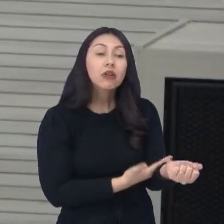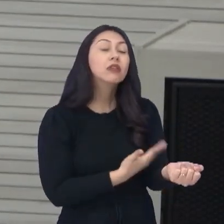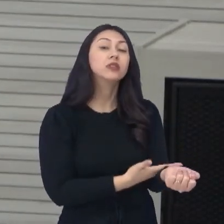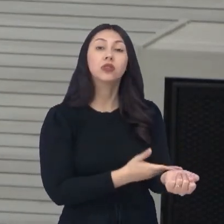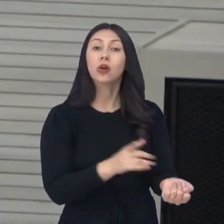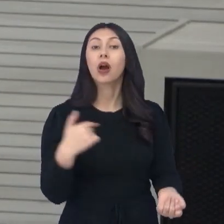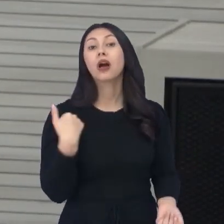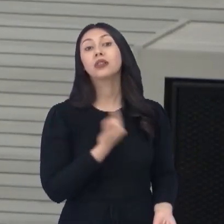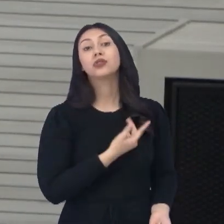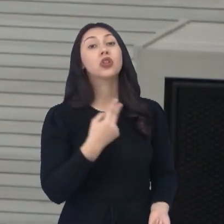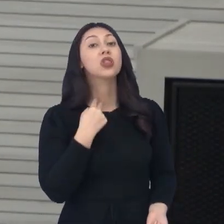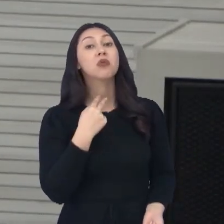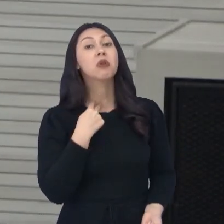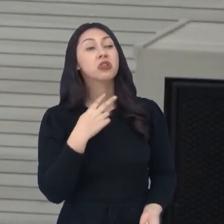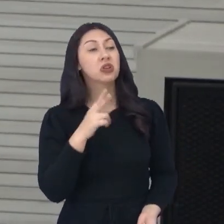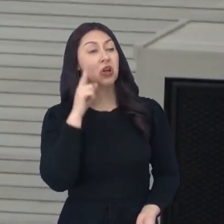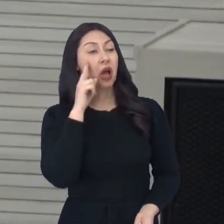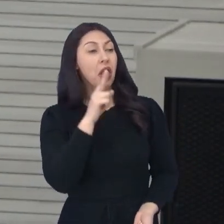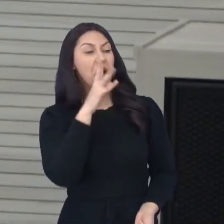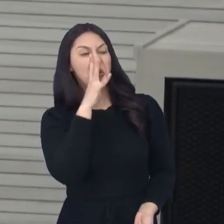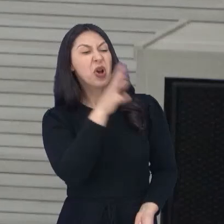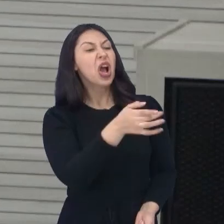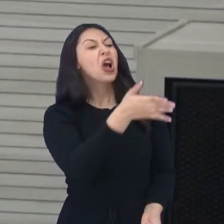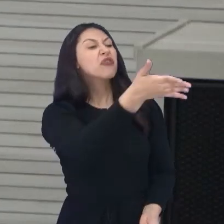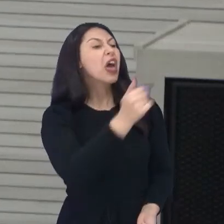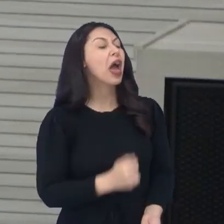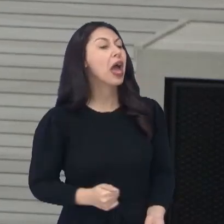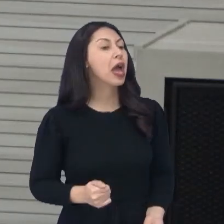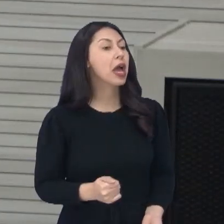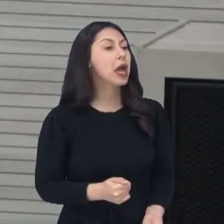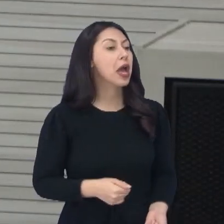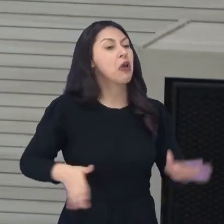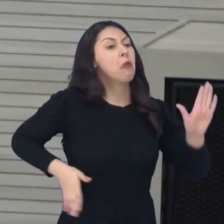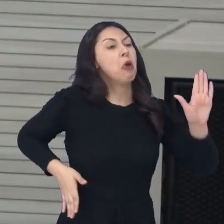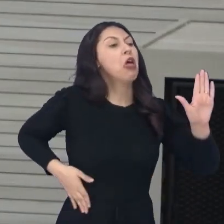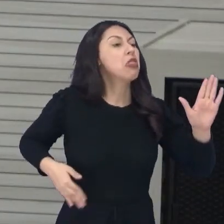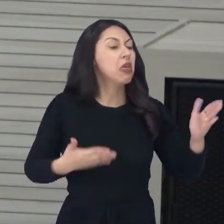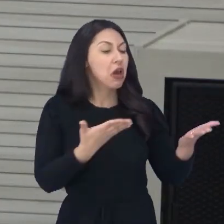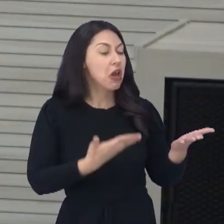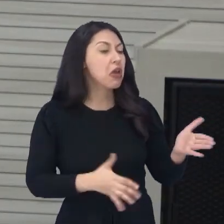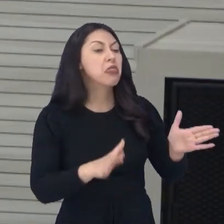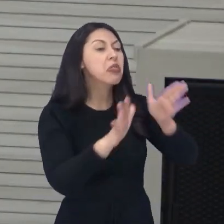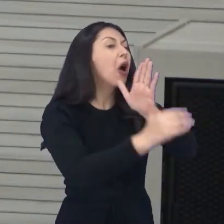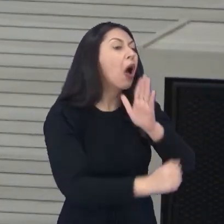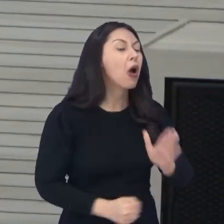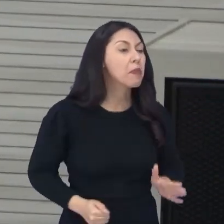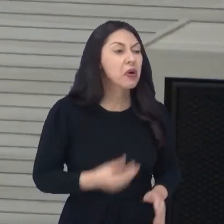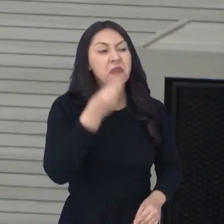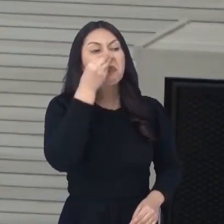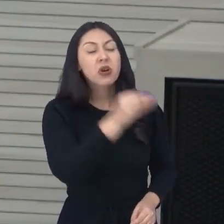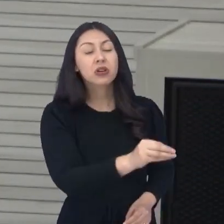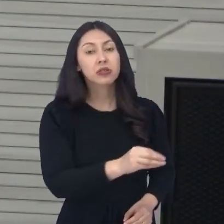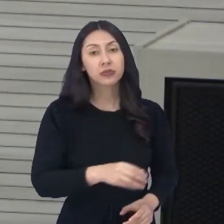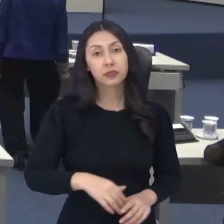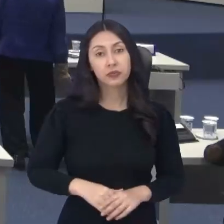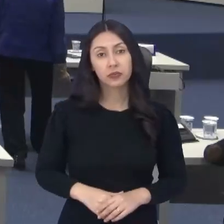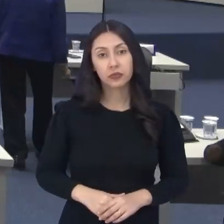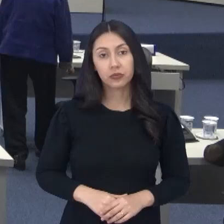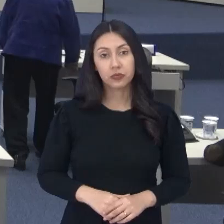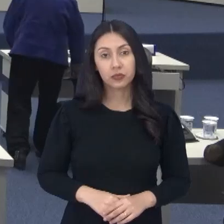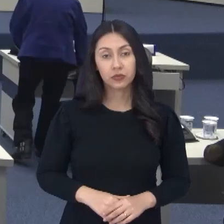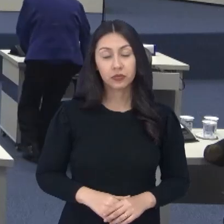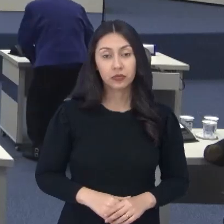não pode taxar essa pessoa de um bandido, de uma pessoa desconsiderável na sociedade.